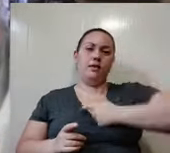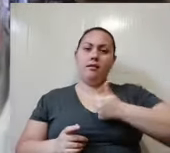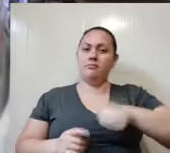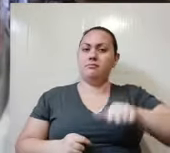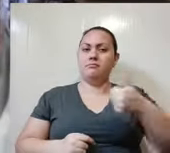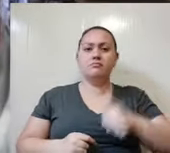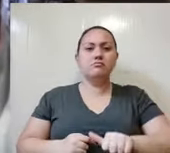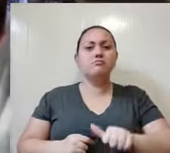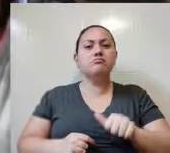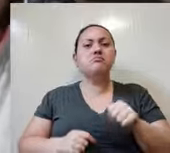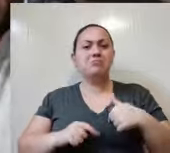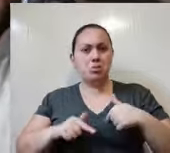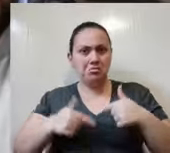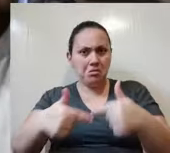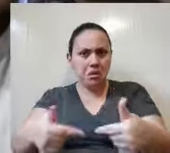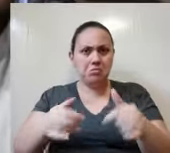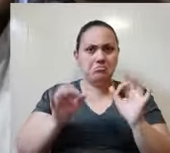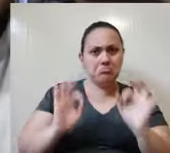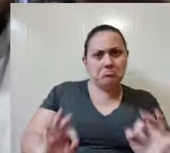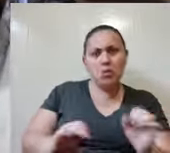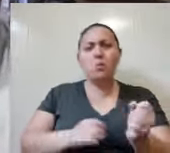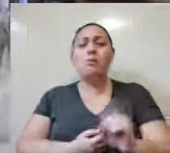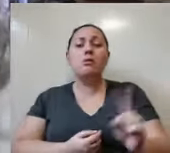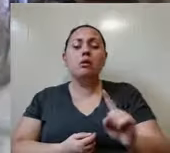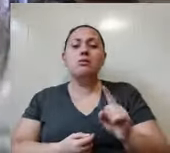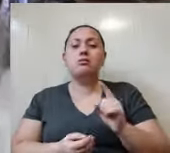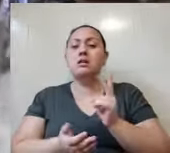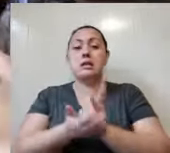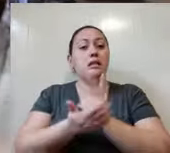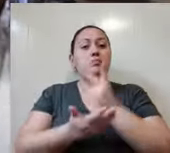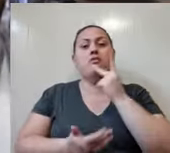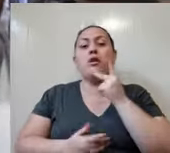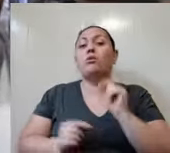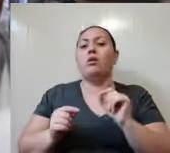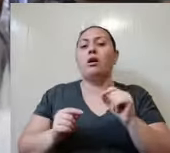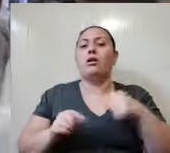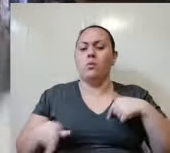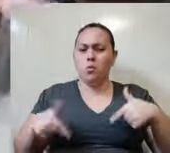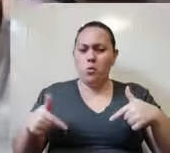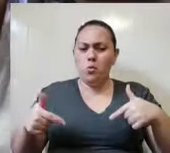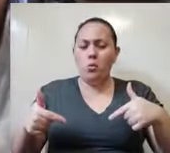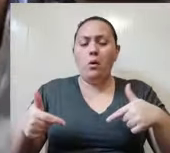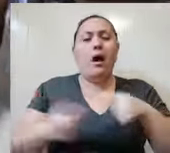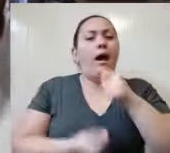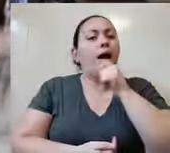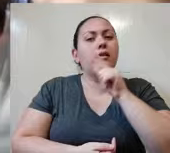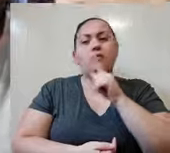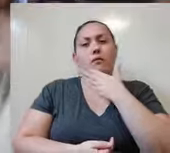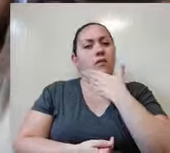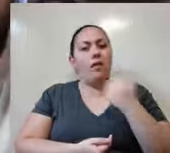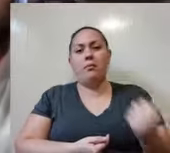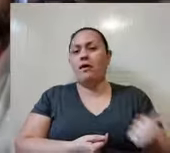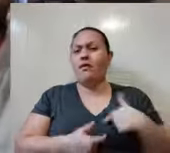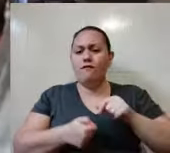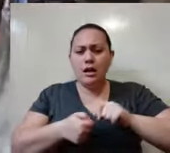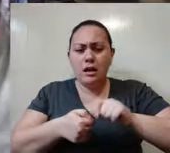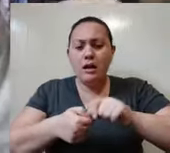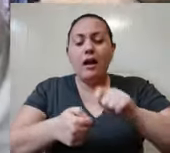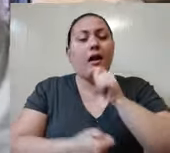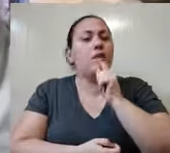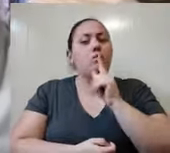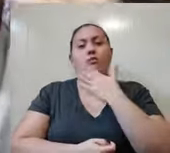está sendo o nosso desempenho naquele momento. Sempre mas não é o suficiente. E não importa o quanto a gente corra, o quanto a gente corre. Então,